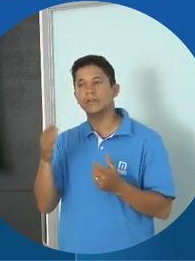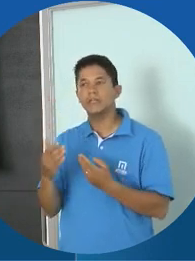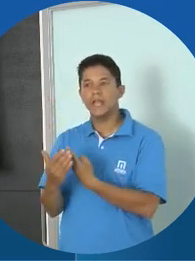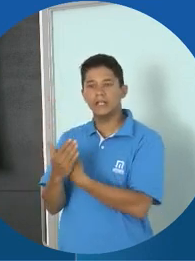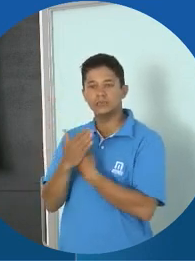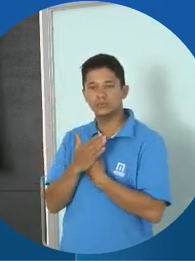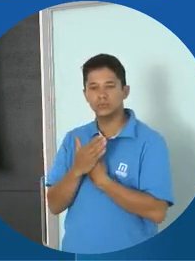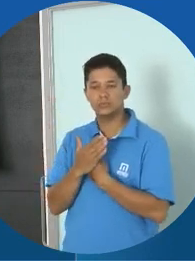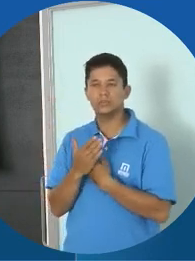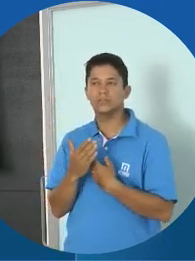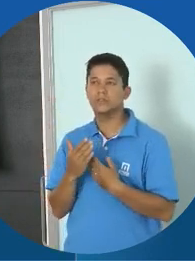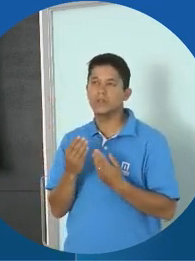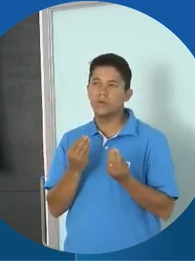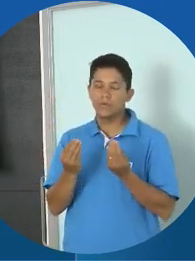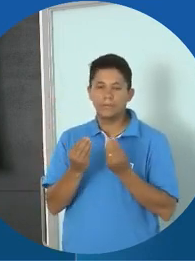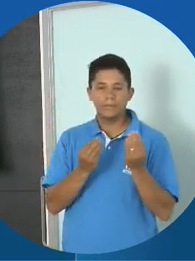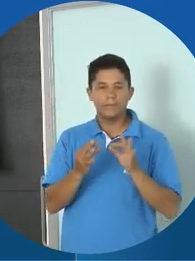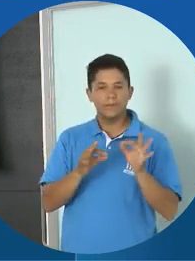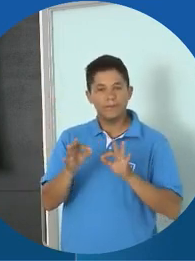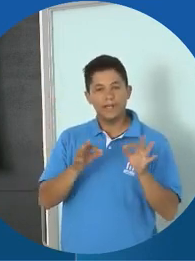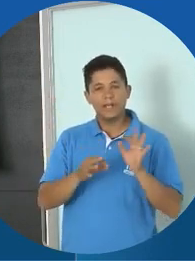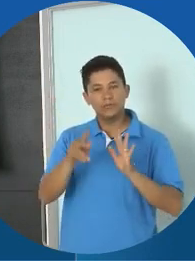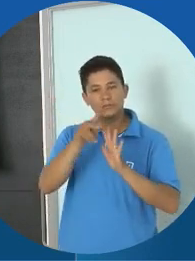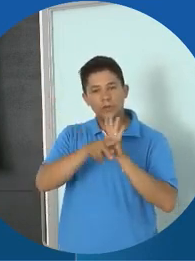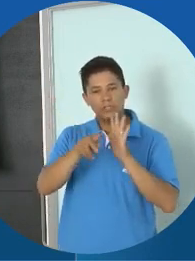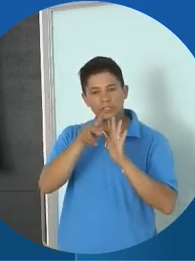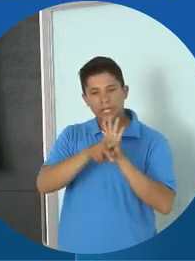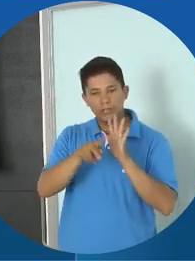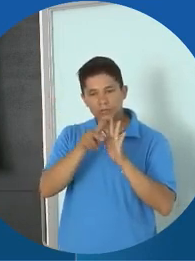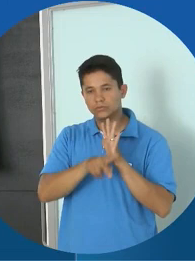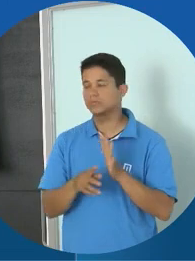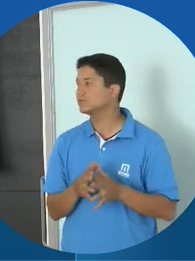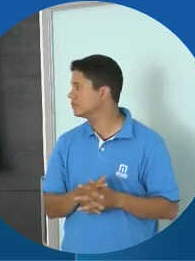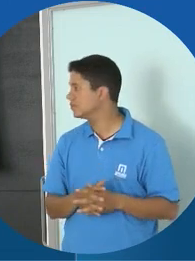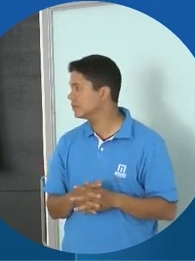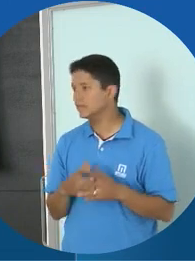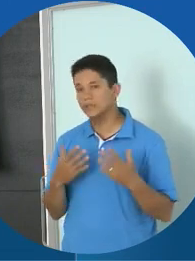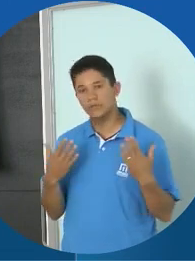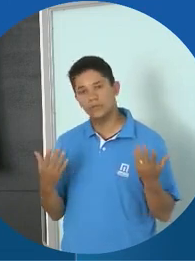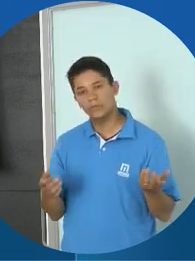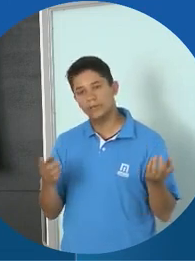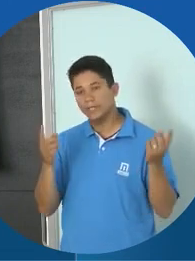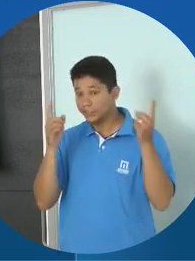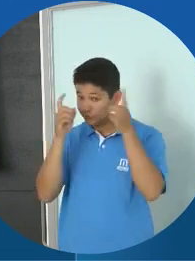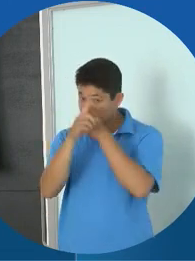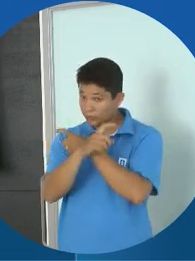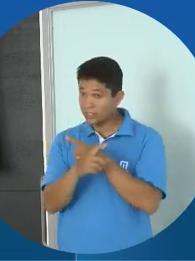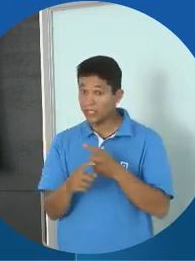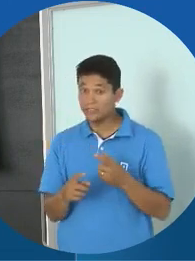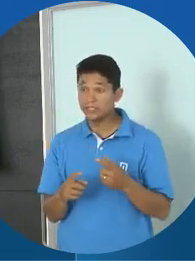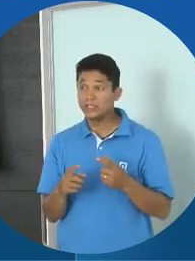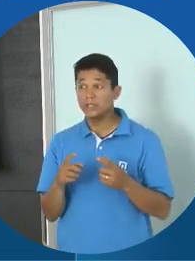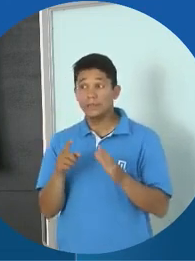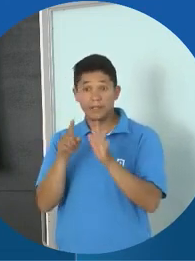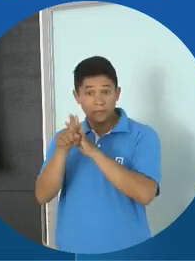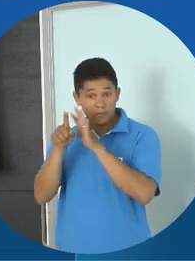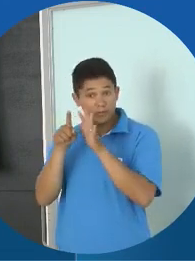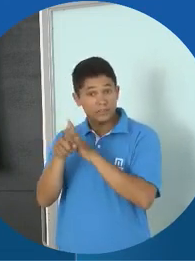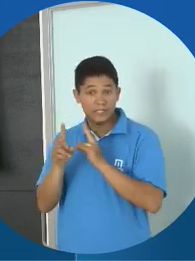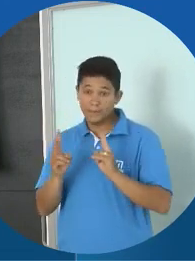executivos e a execução. Então, uma dificuldade e um questionamento que sempre